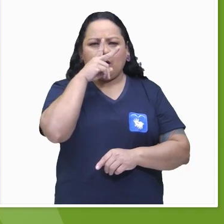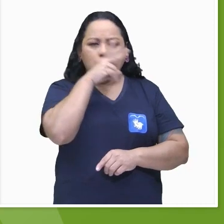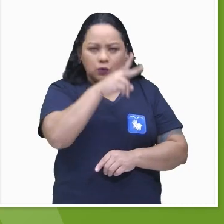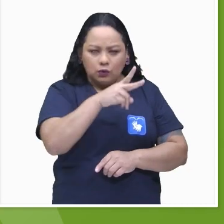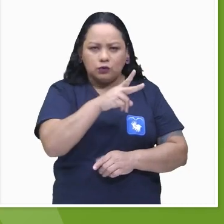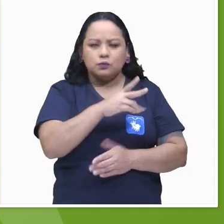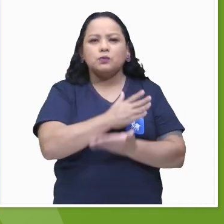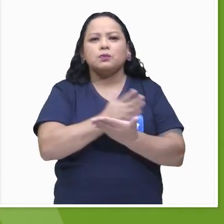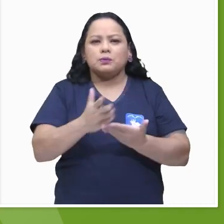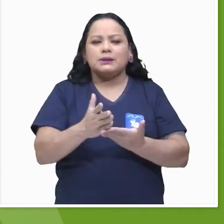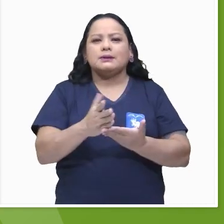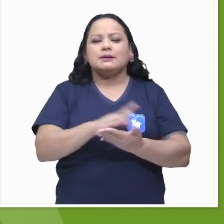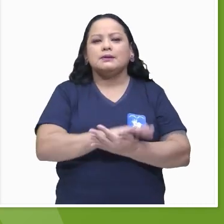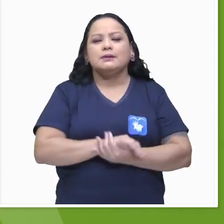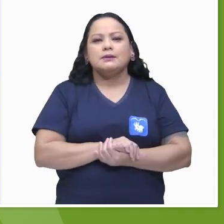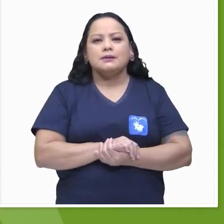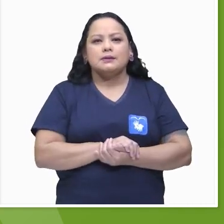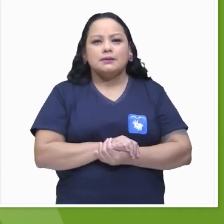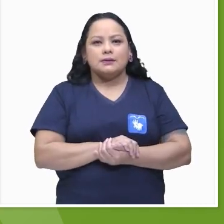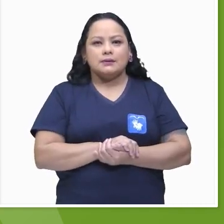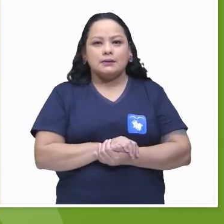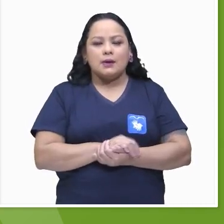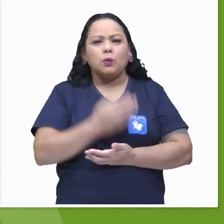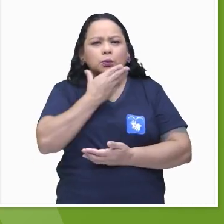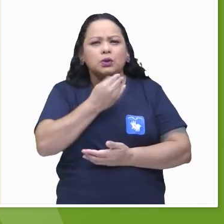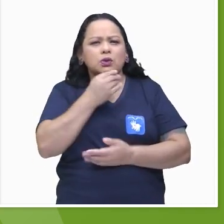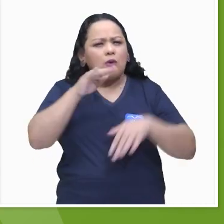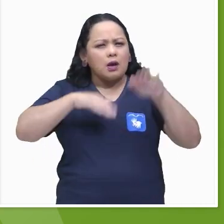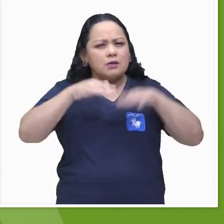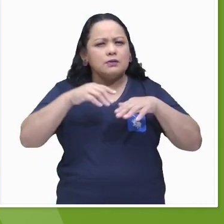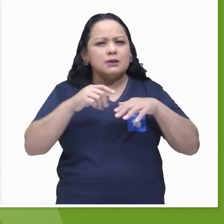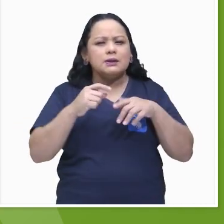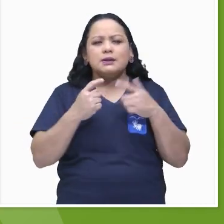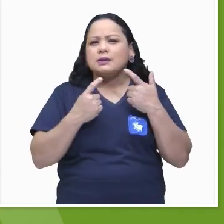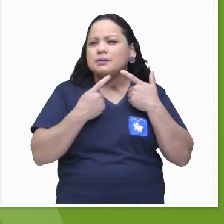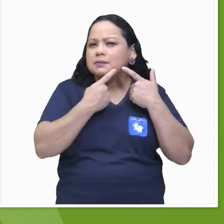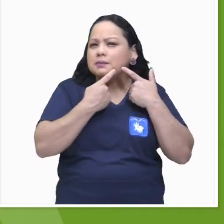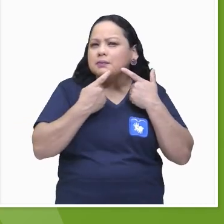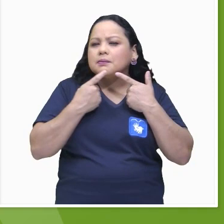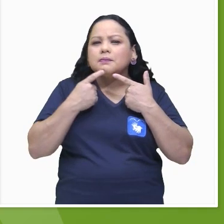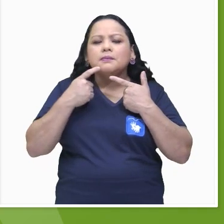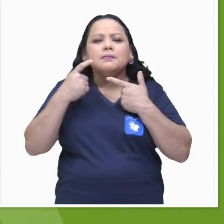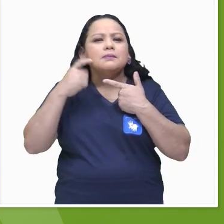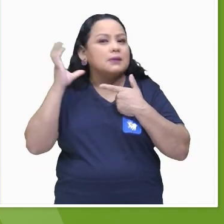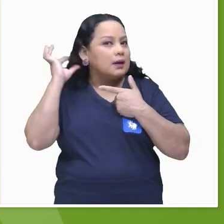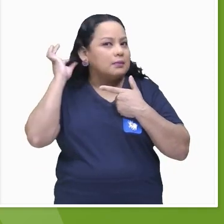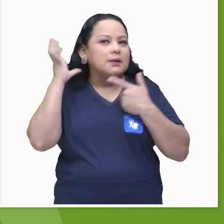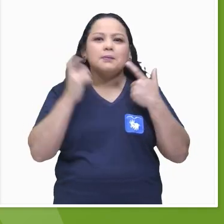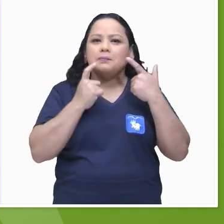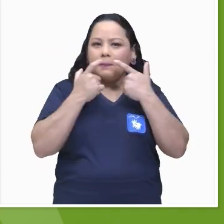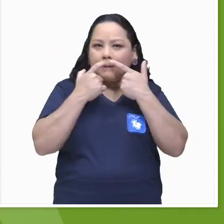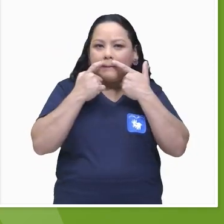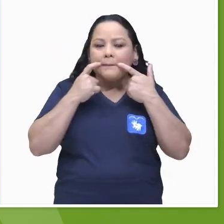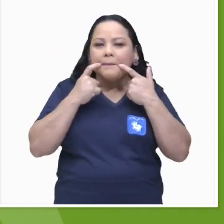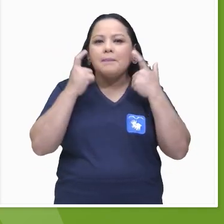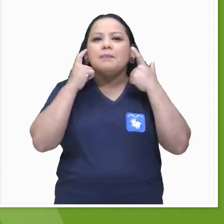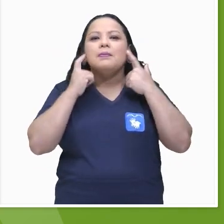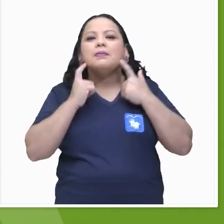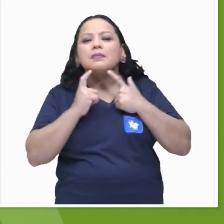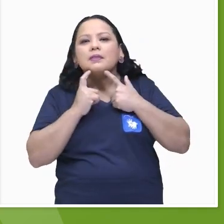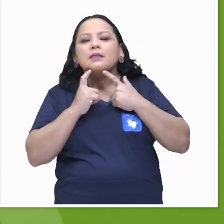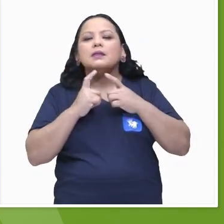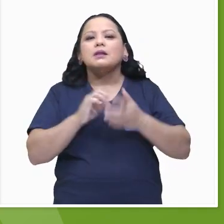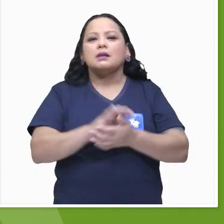começam a ter barba, né? Aparecer pelos no rosto, na região ali na região